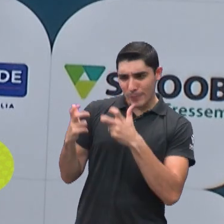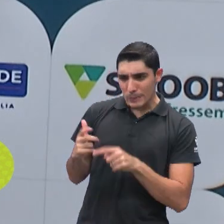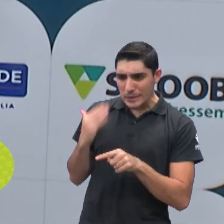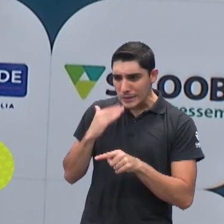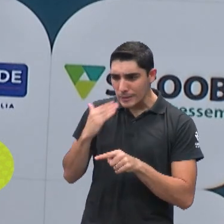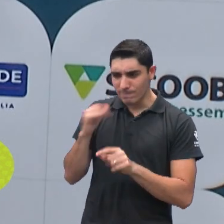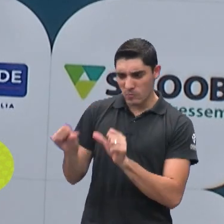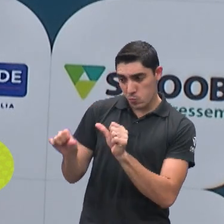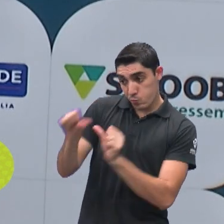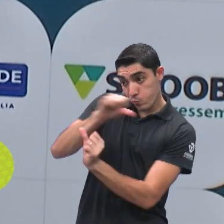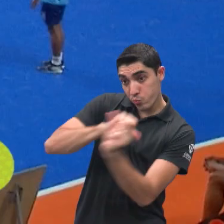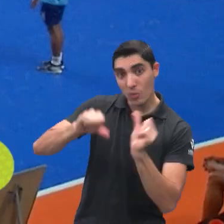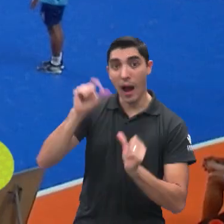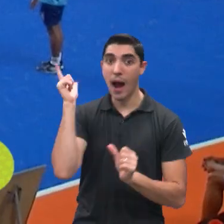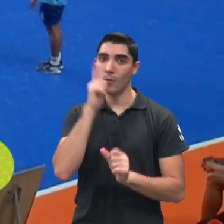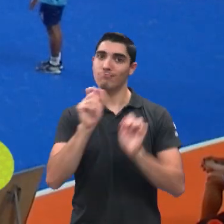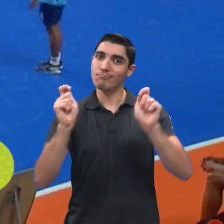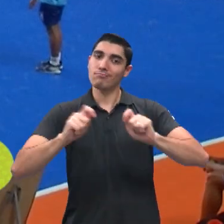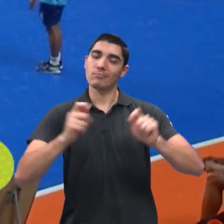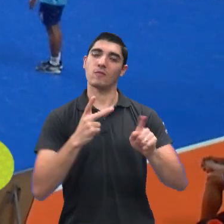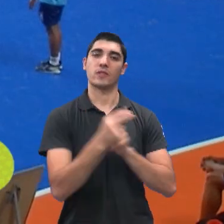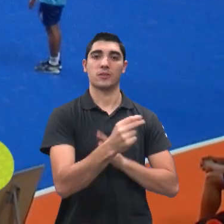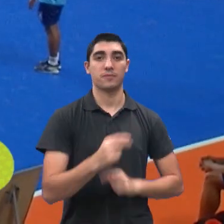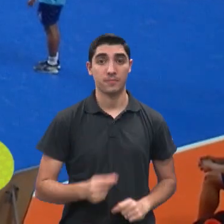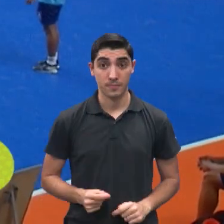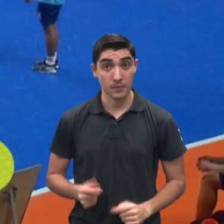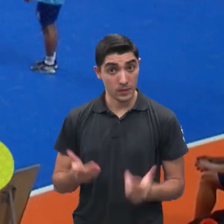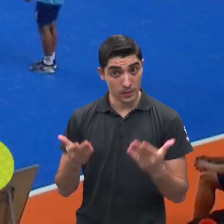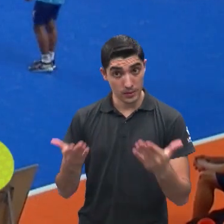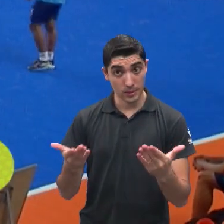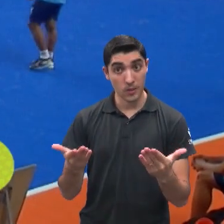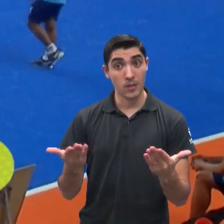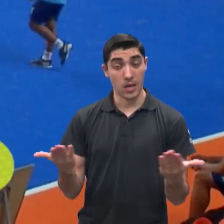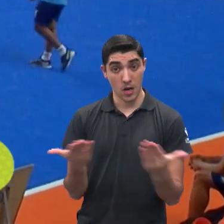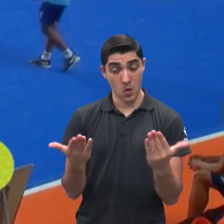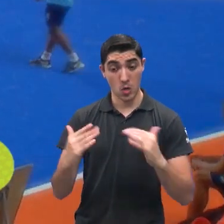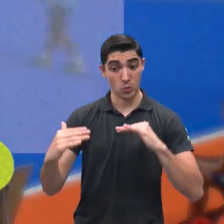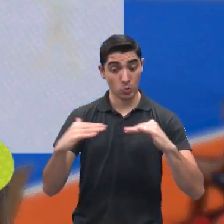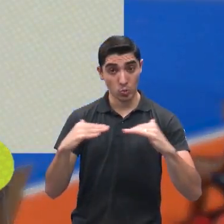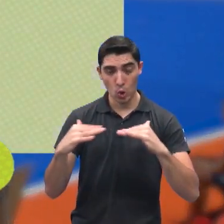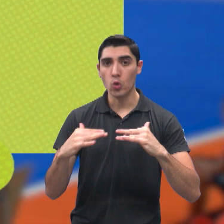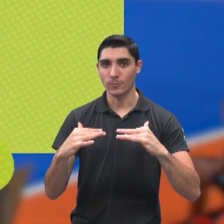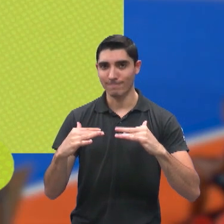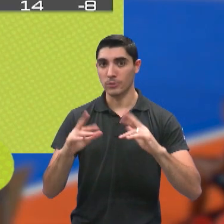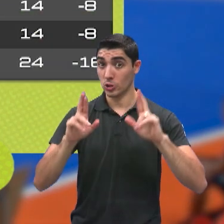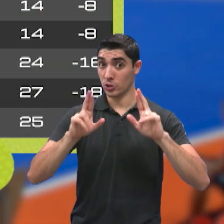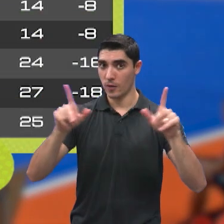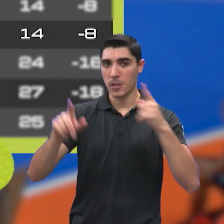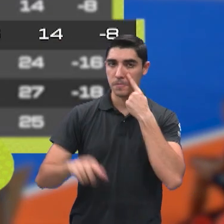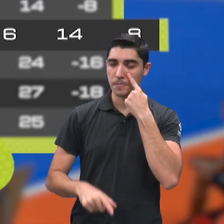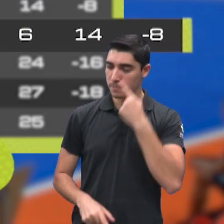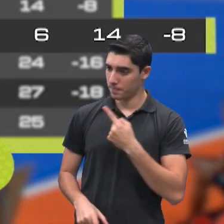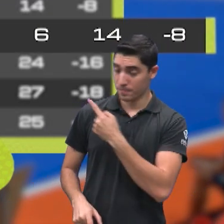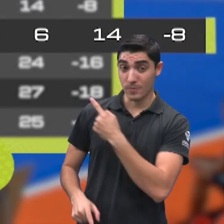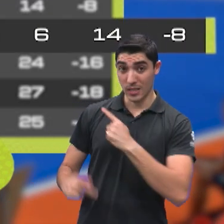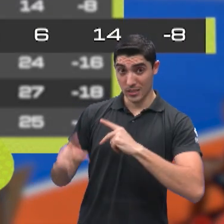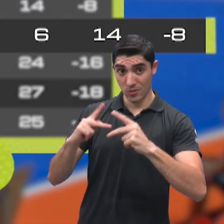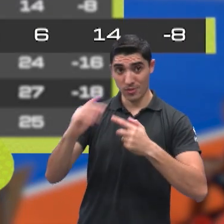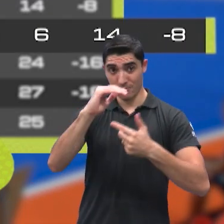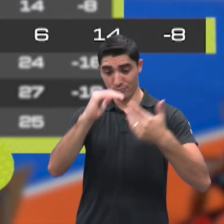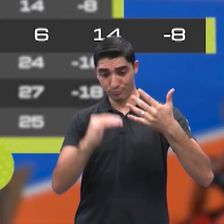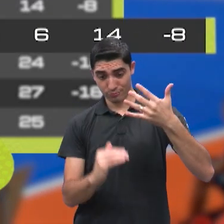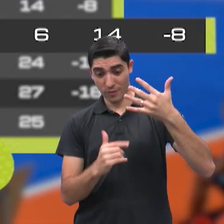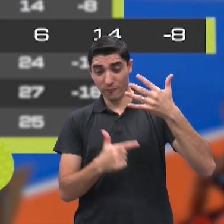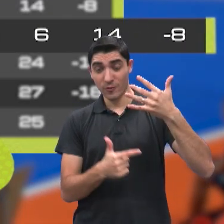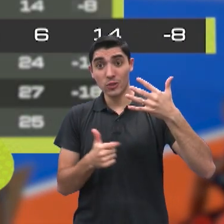aí que começa a nossa vitória. E esse será um duelo de opostos. O São José é o